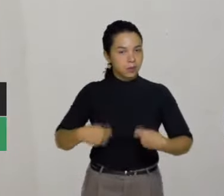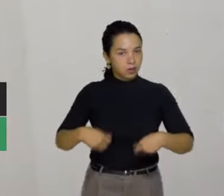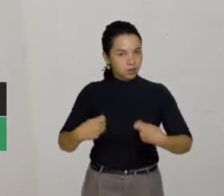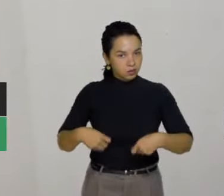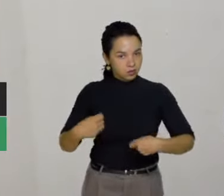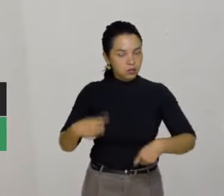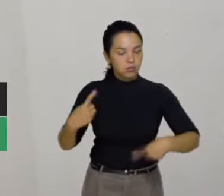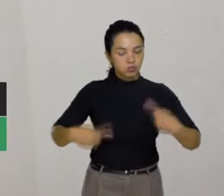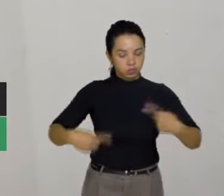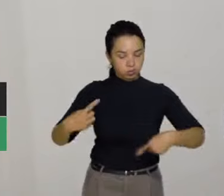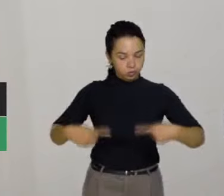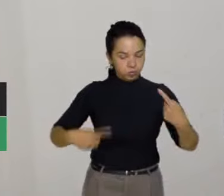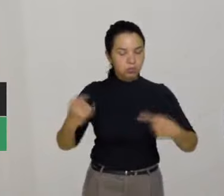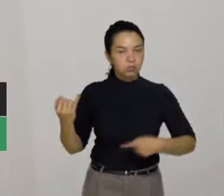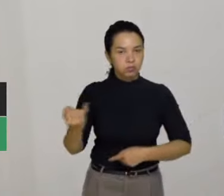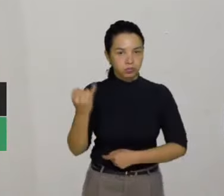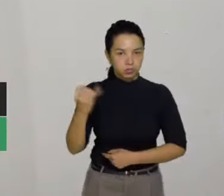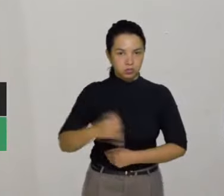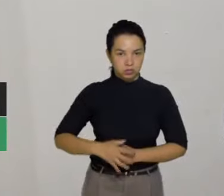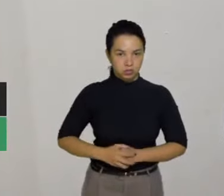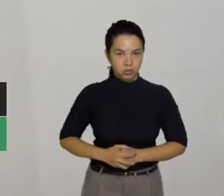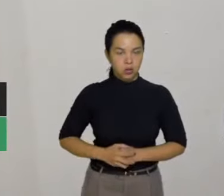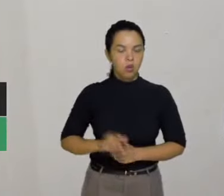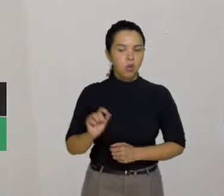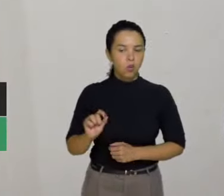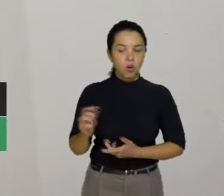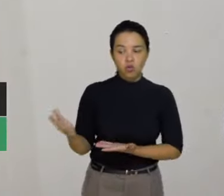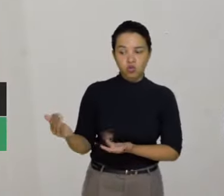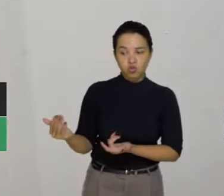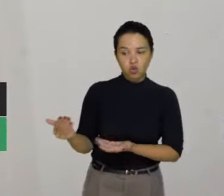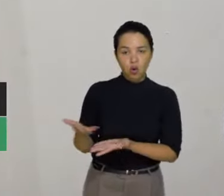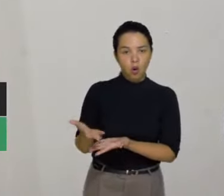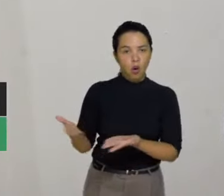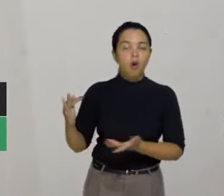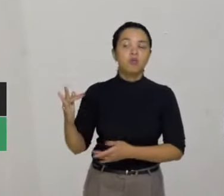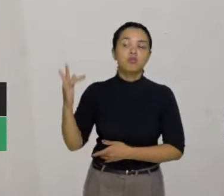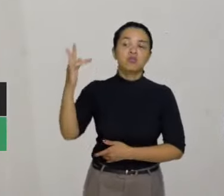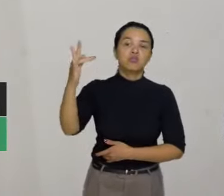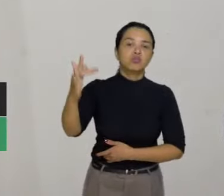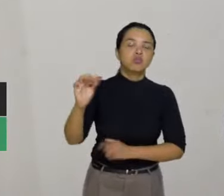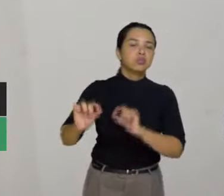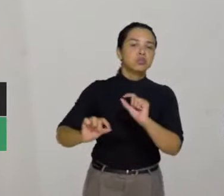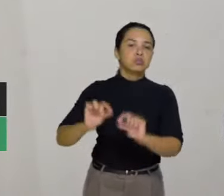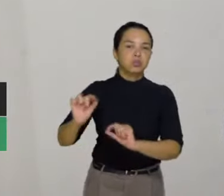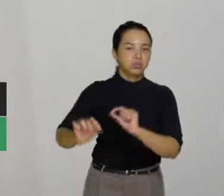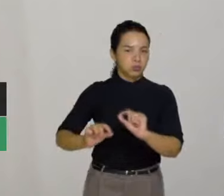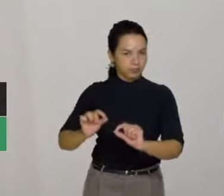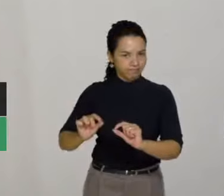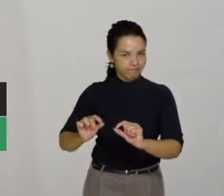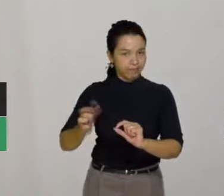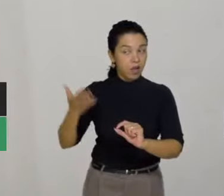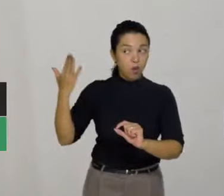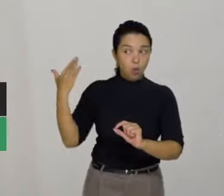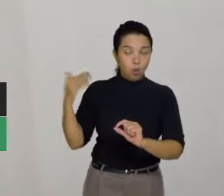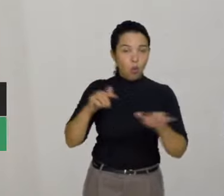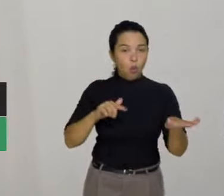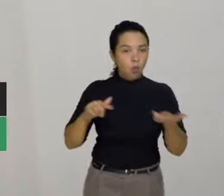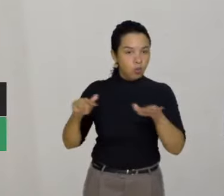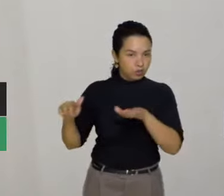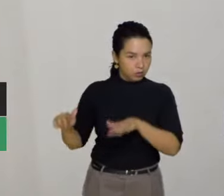discutido: o futuro dos nossos jovens. Na última semana, o governo do Estado lançou um programa que